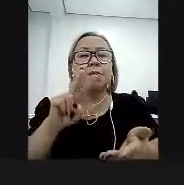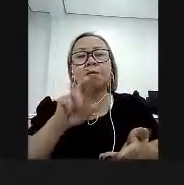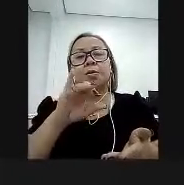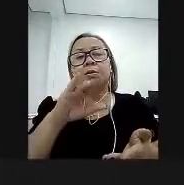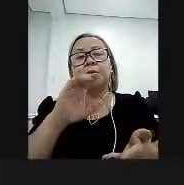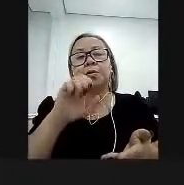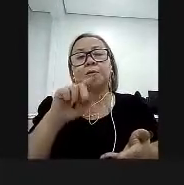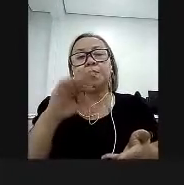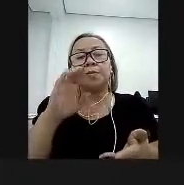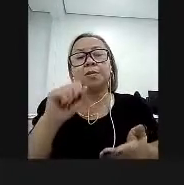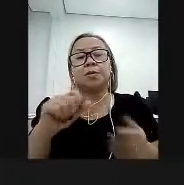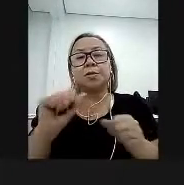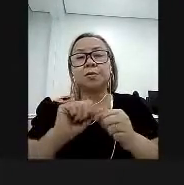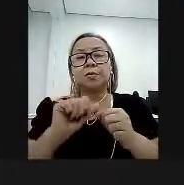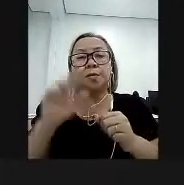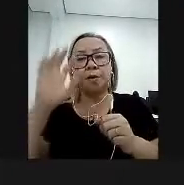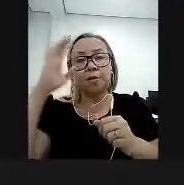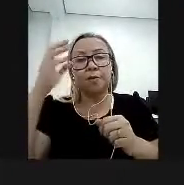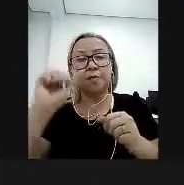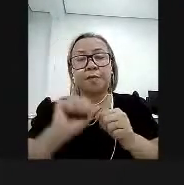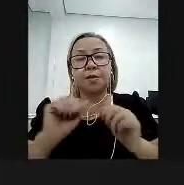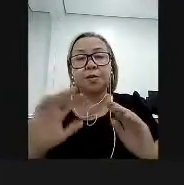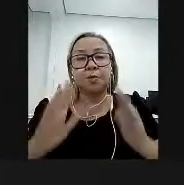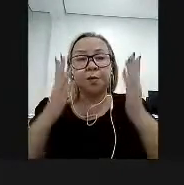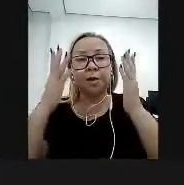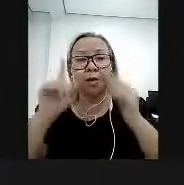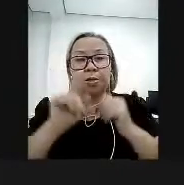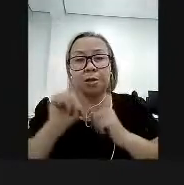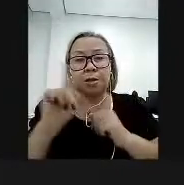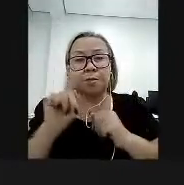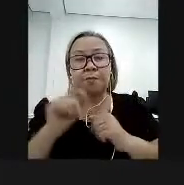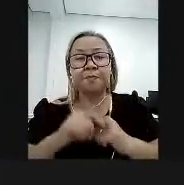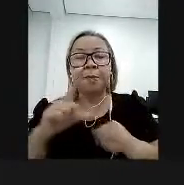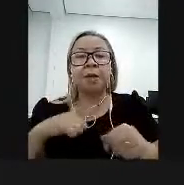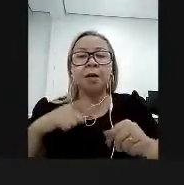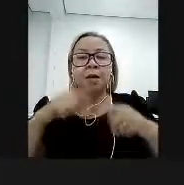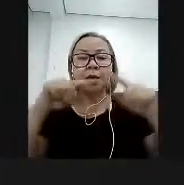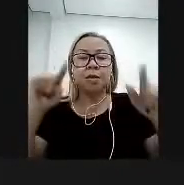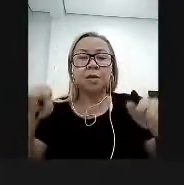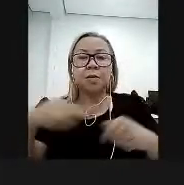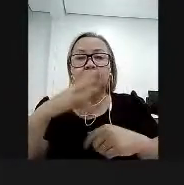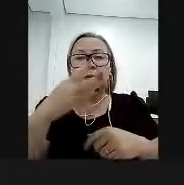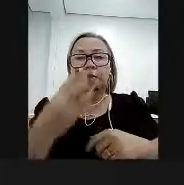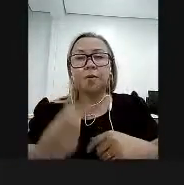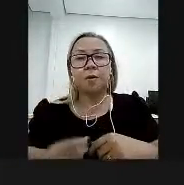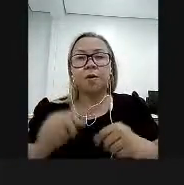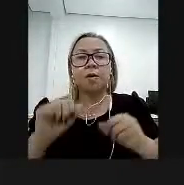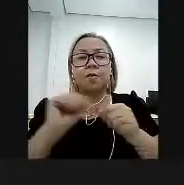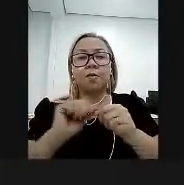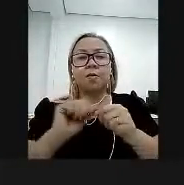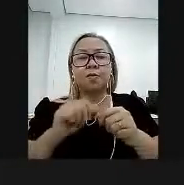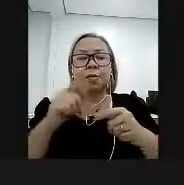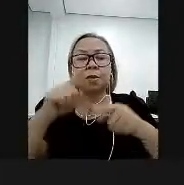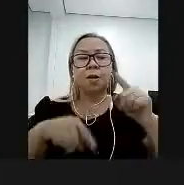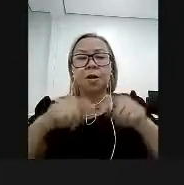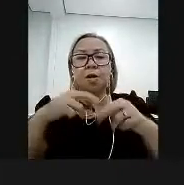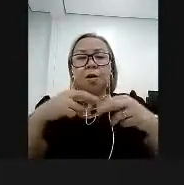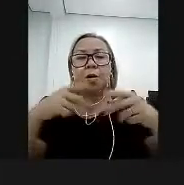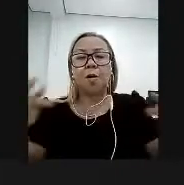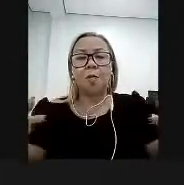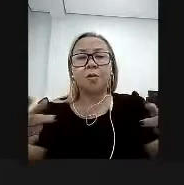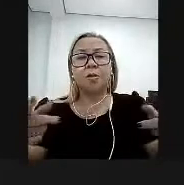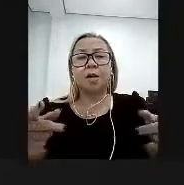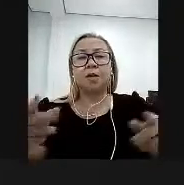ele. E eu tenho coisa no meu ateliê que eu chamo Objetos Inúteis. Eu já fiz um monumento aos Objetos Inúteis, reinaugurando a Pinacoteca